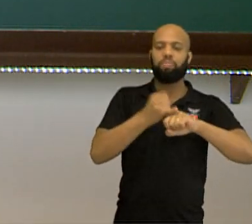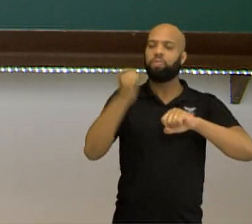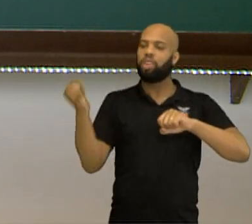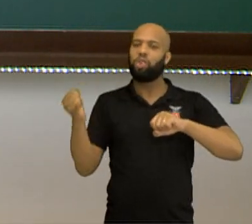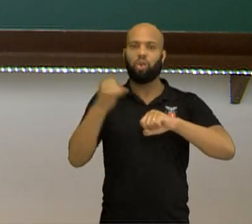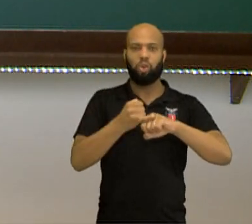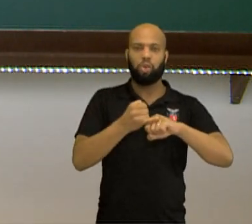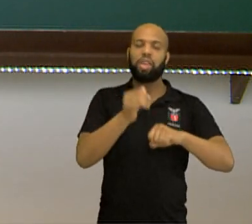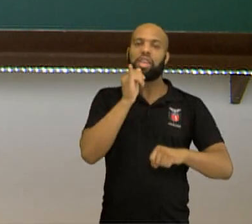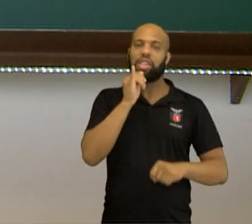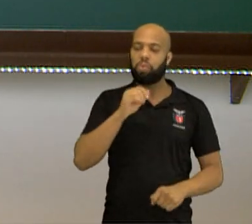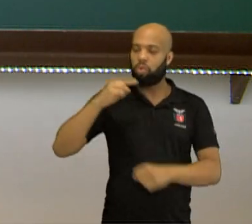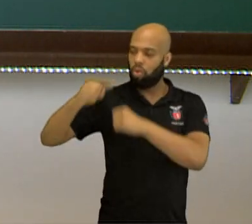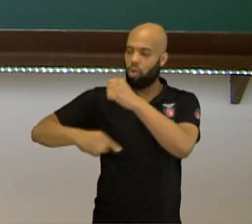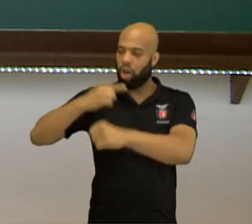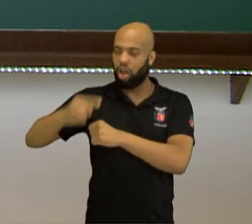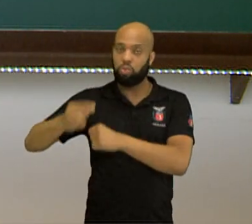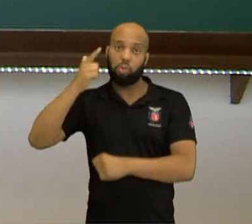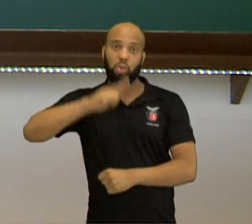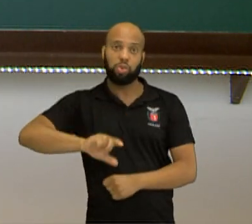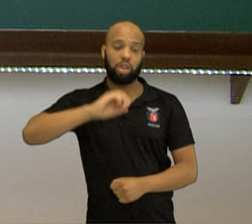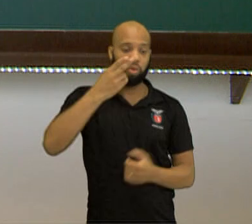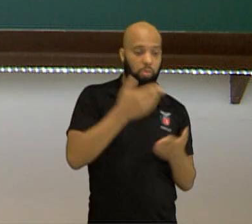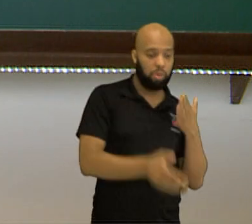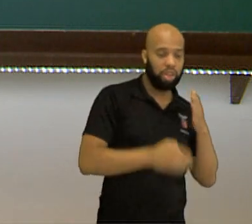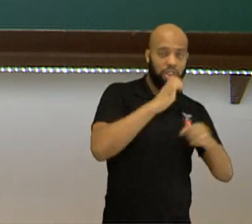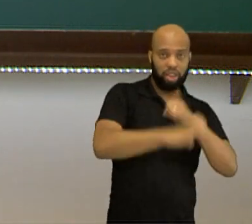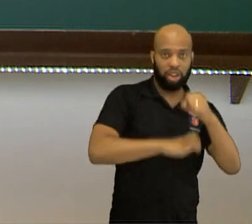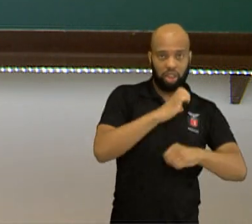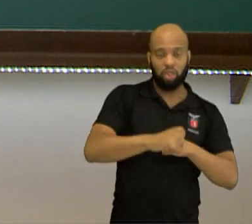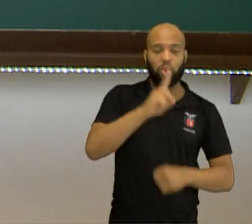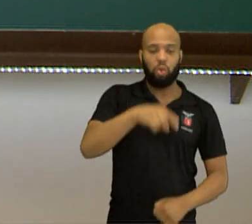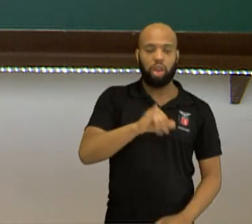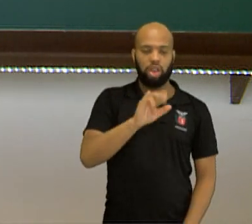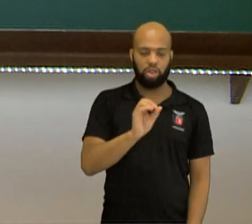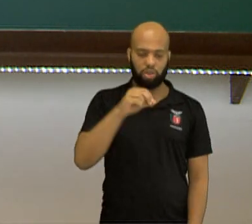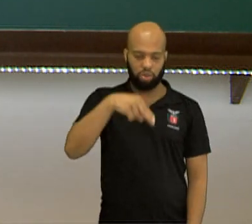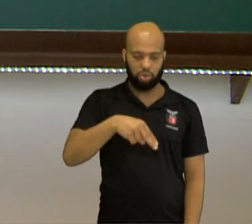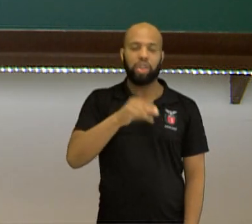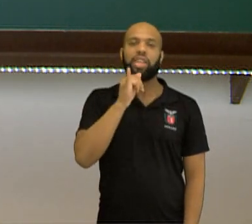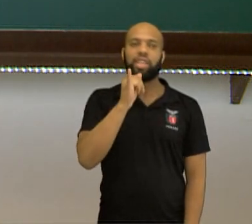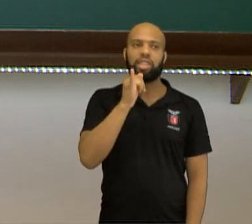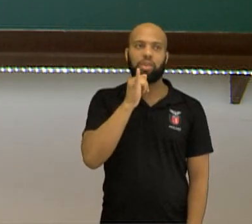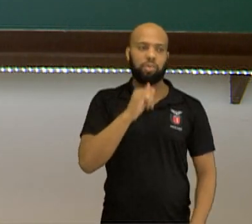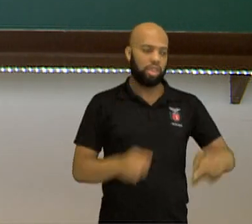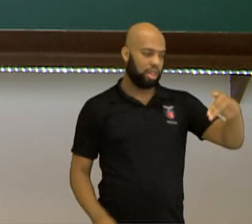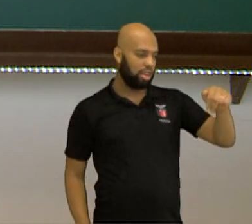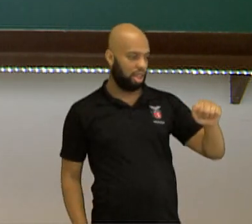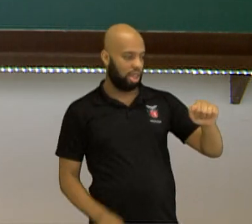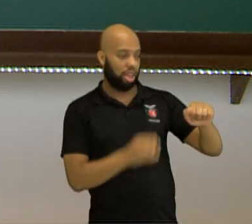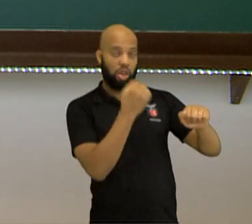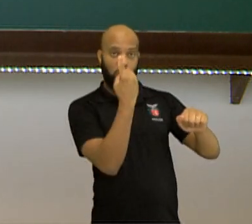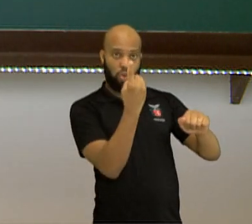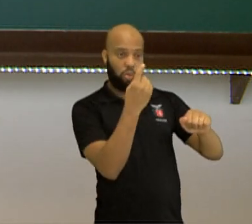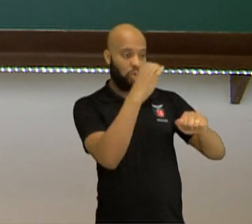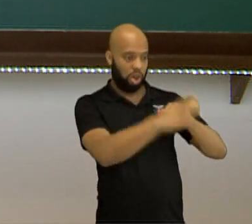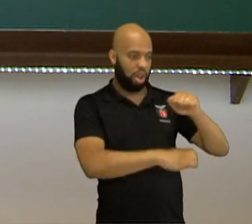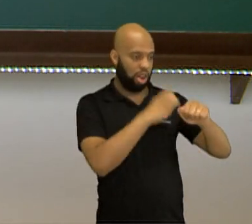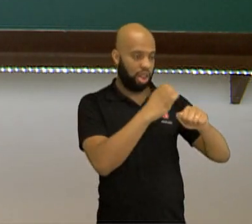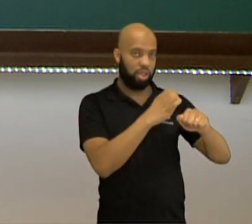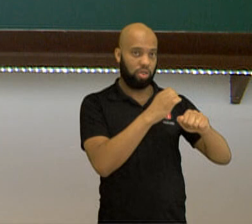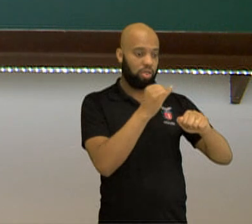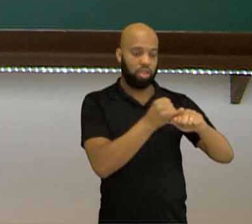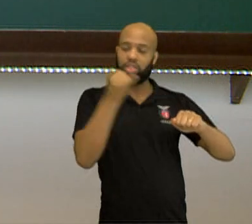átomo ganha ou perde elétron. Ele se transforma em íon. O sódio, por exemplo, ele perdeu 1 elétron. Portanto,